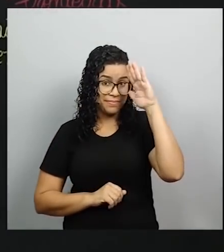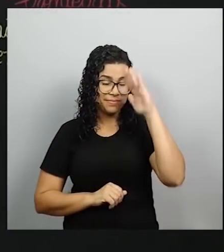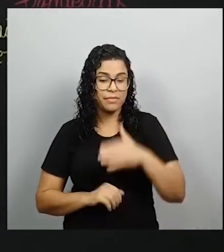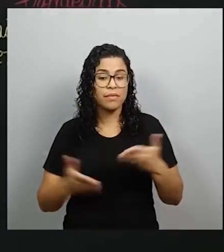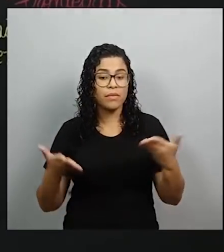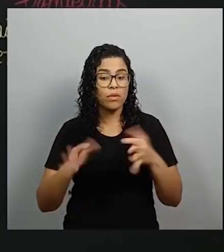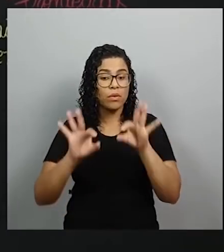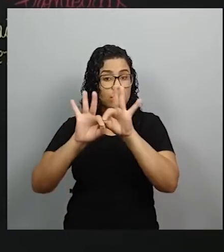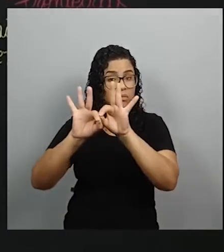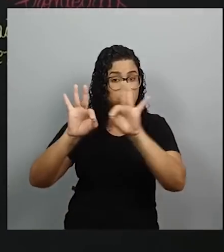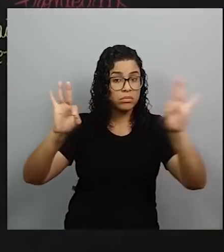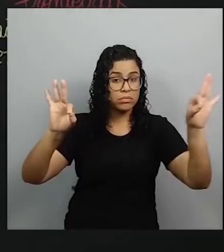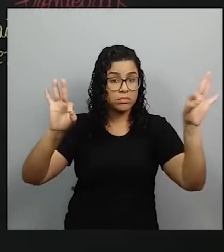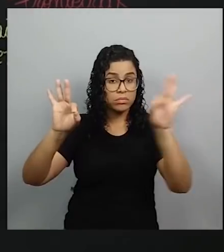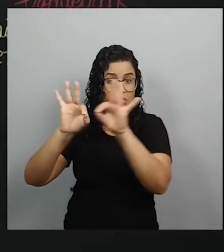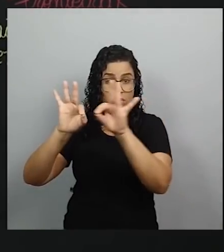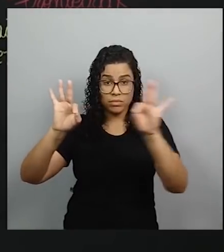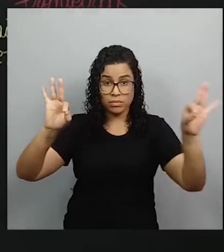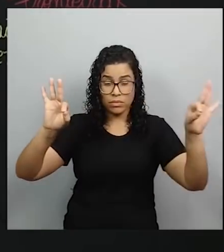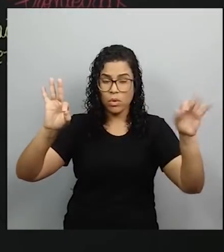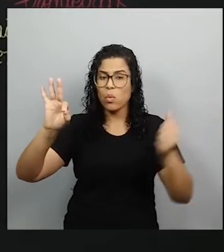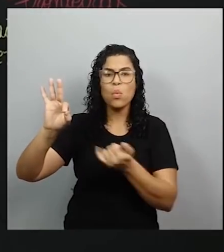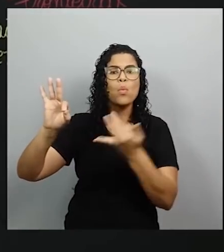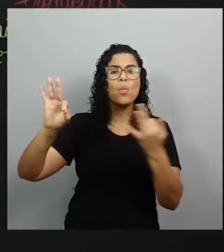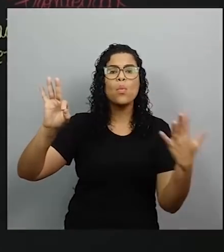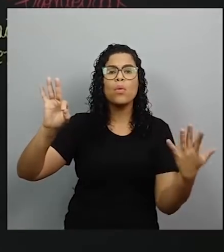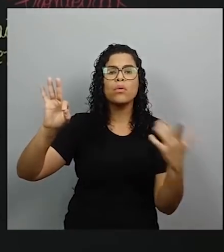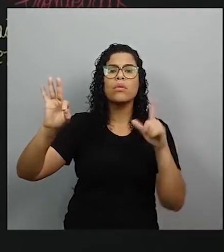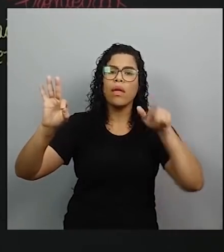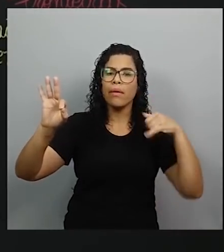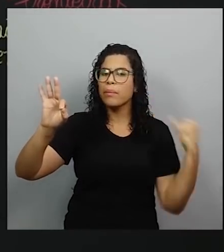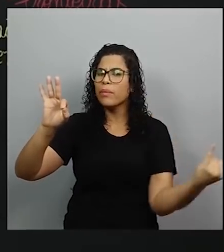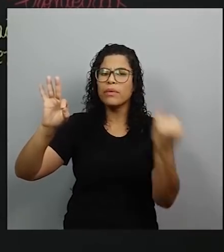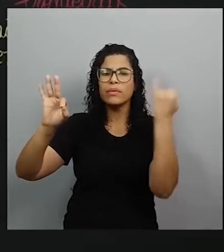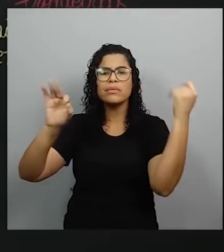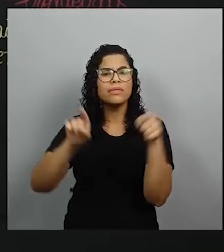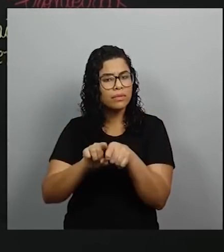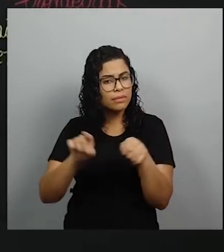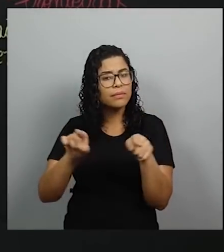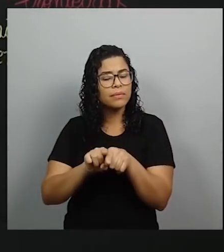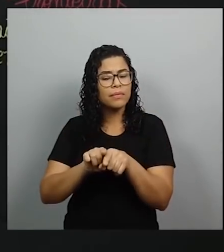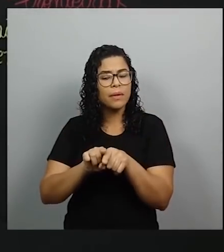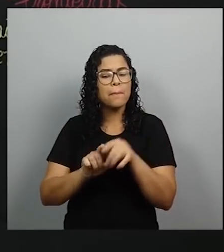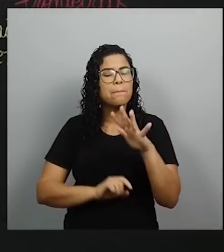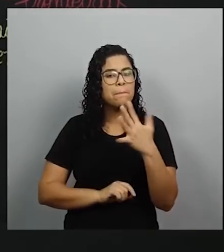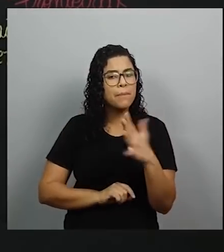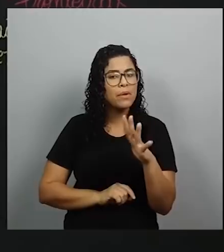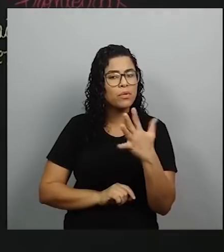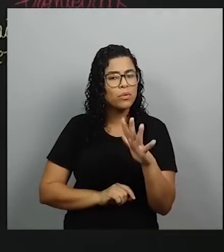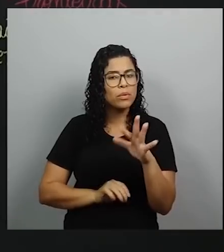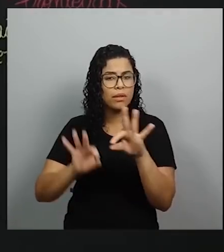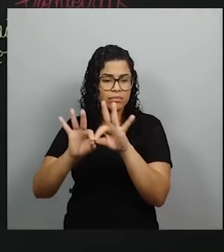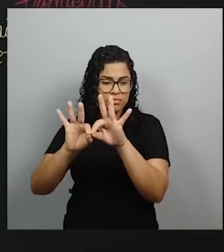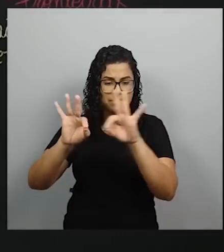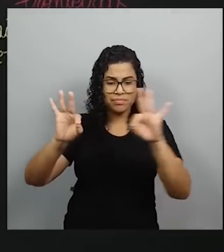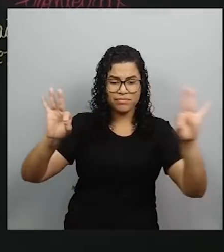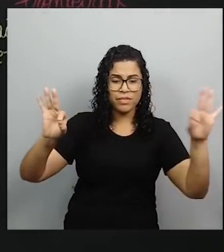distância longitudinal, ela é muito importante para a gente. Ela vai dar aqui, ó, uma distância em linha reta